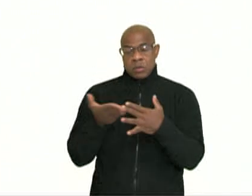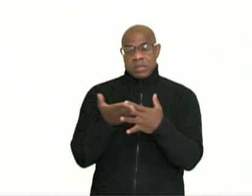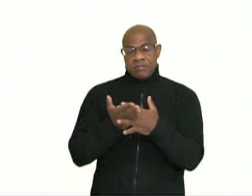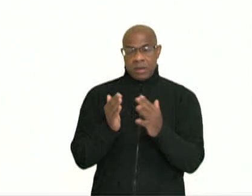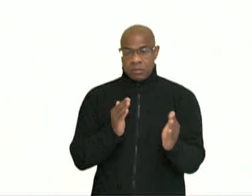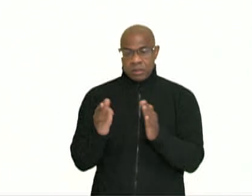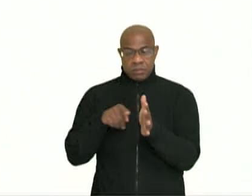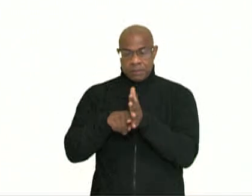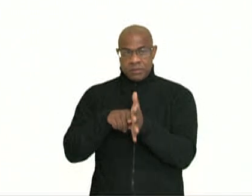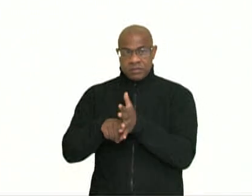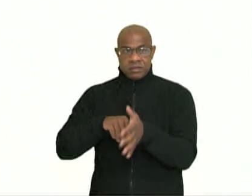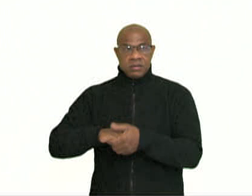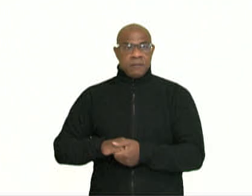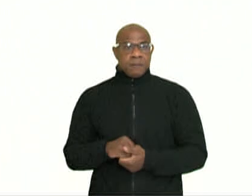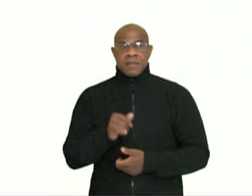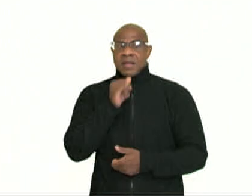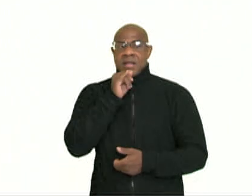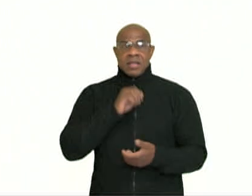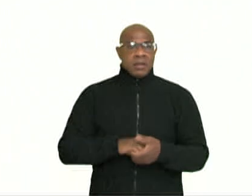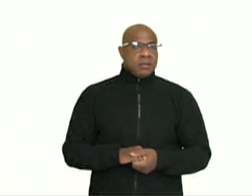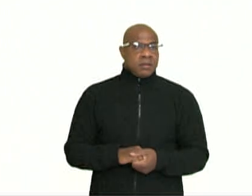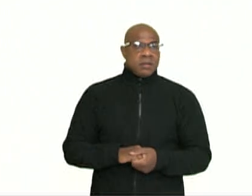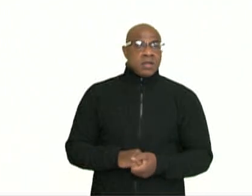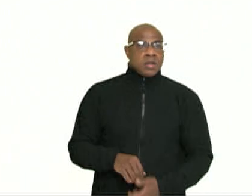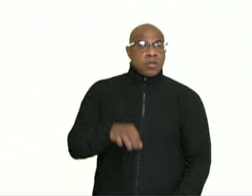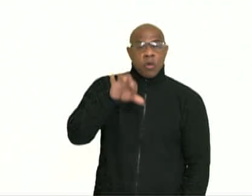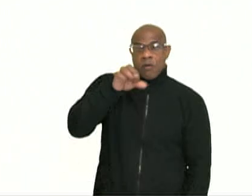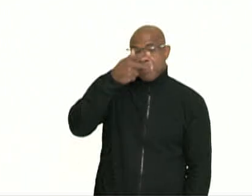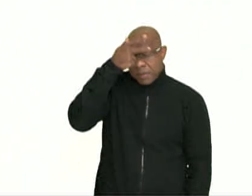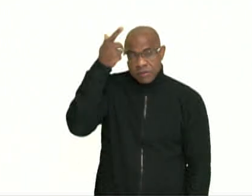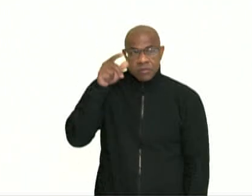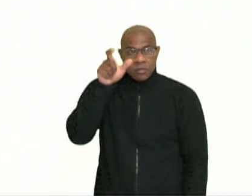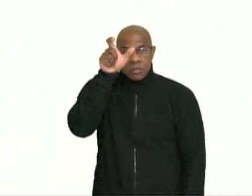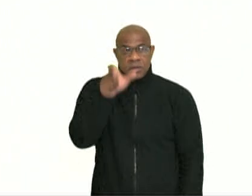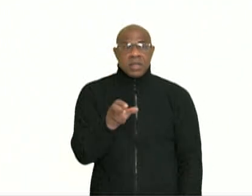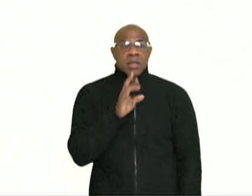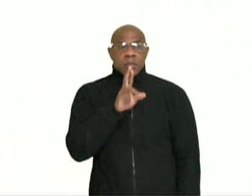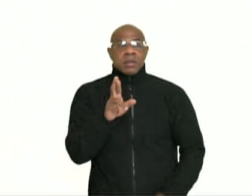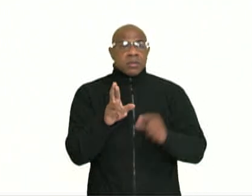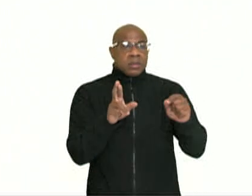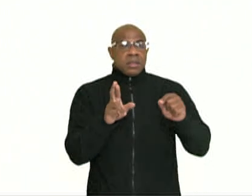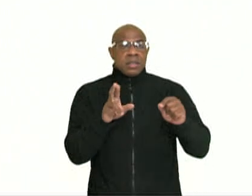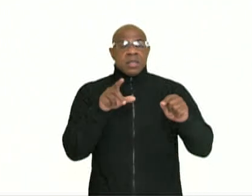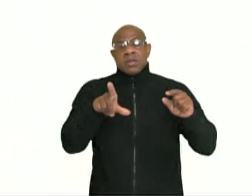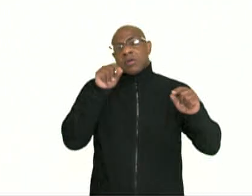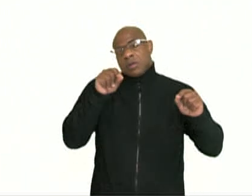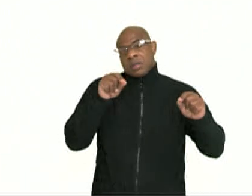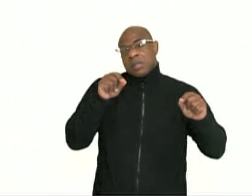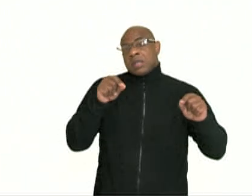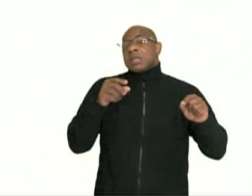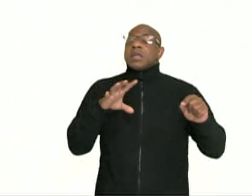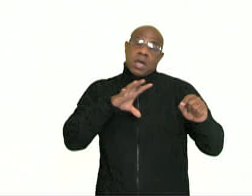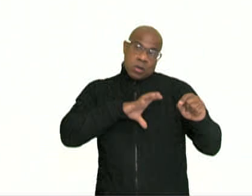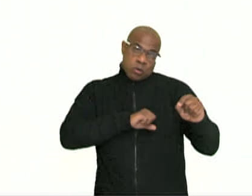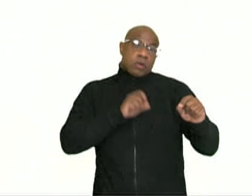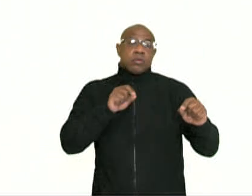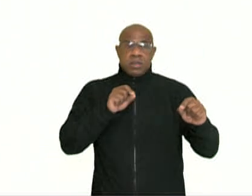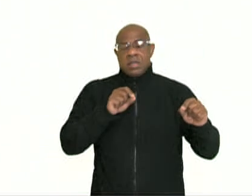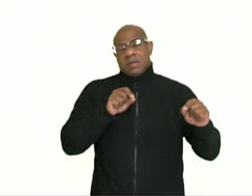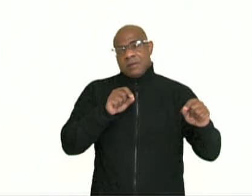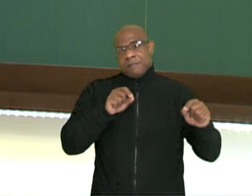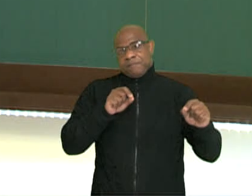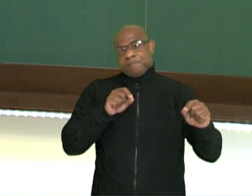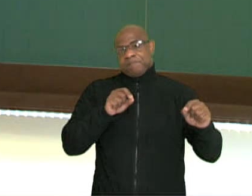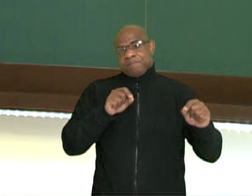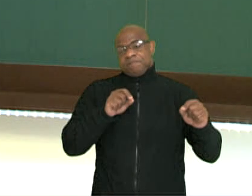na pesquisa. Então aqui, ó, significa que 9 pessoas responderam que preferem futebol. É a quantidade